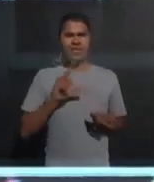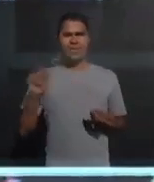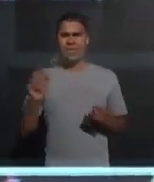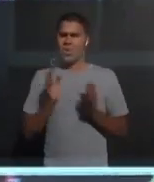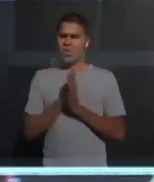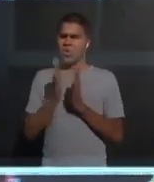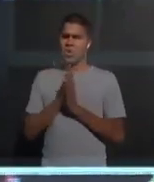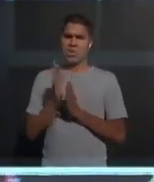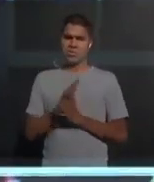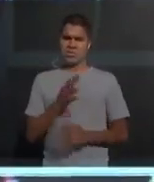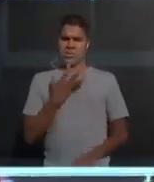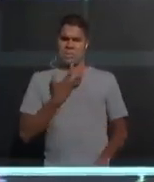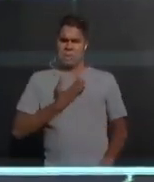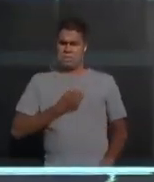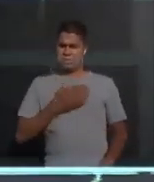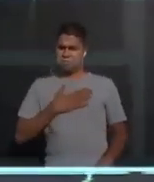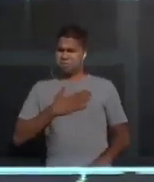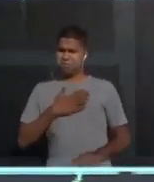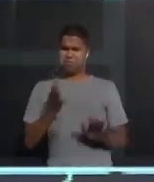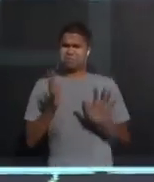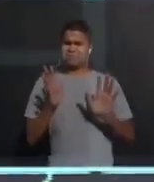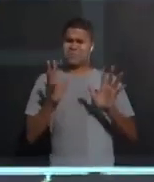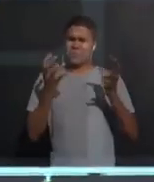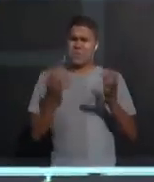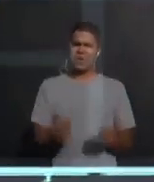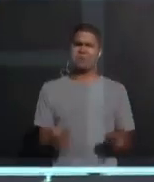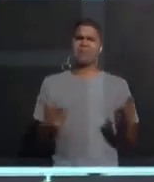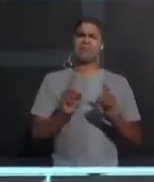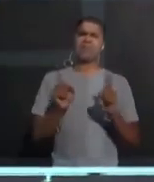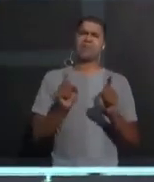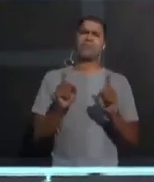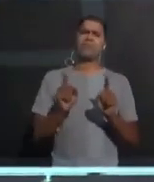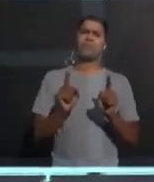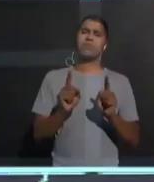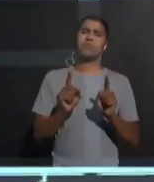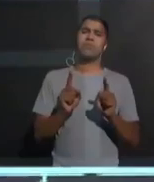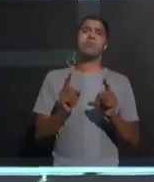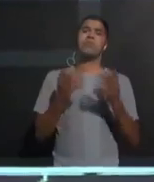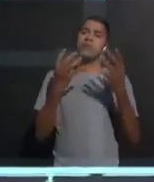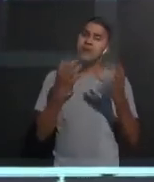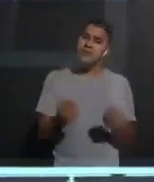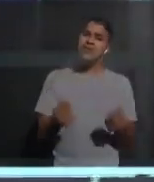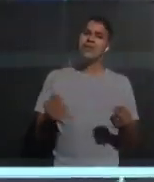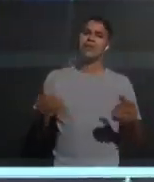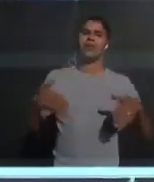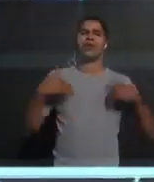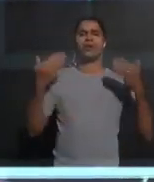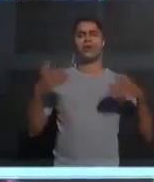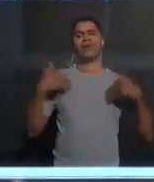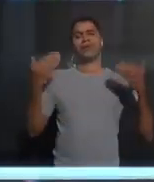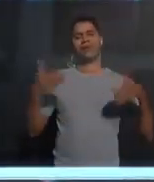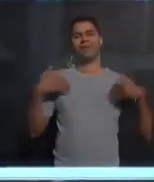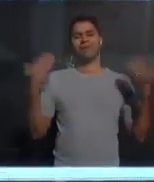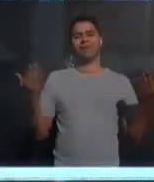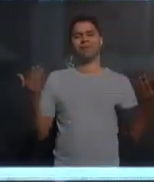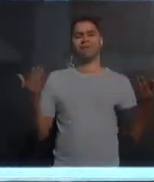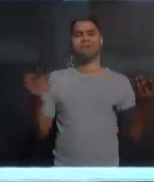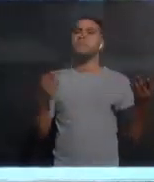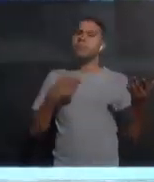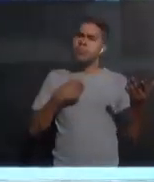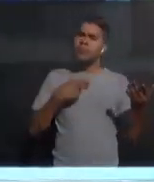repreende essa amargura na minha vida não aceito isso na minha vida em nome de jesus receba alegria eu tenho sim